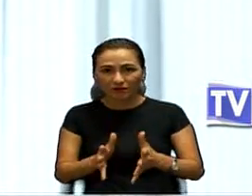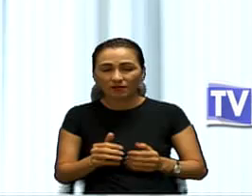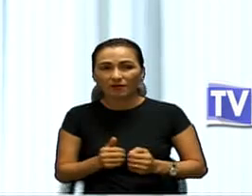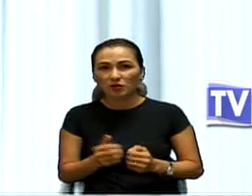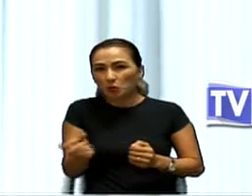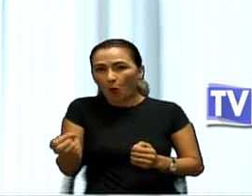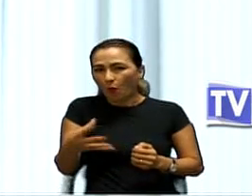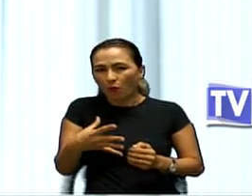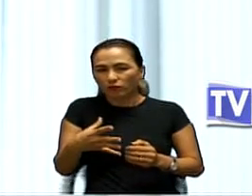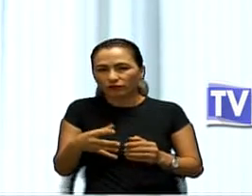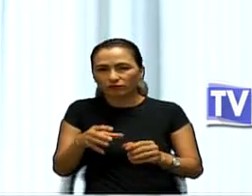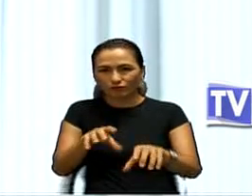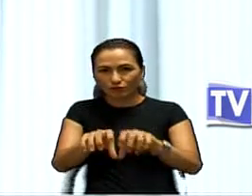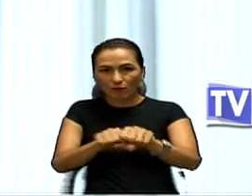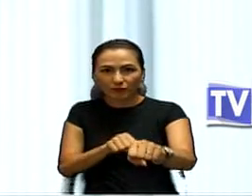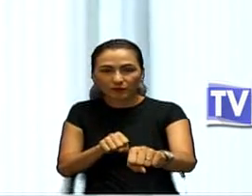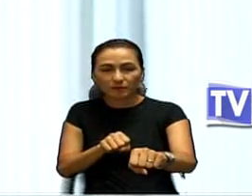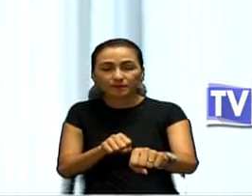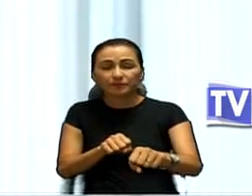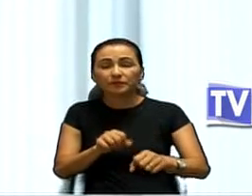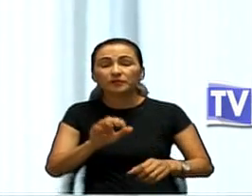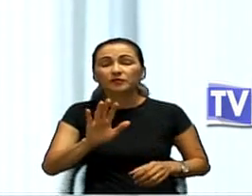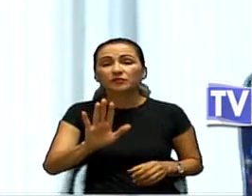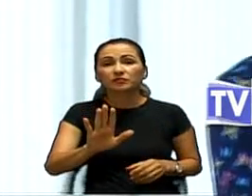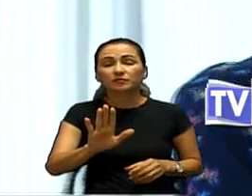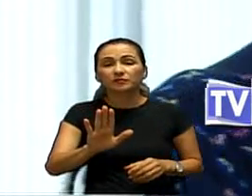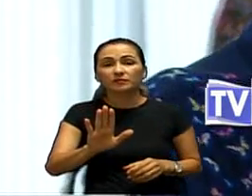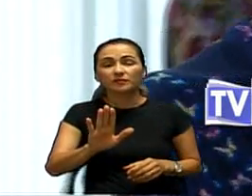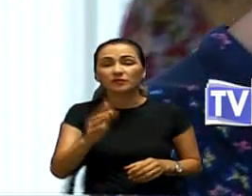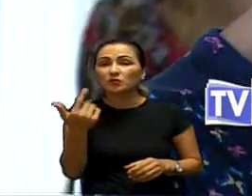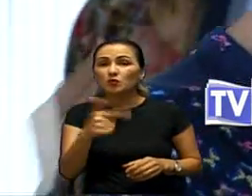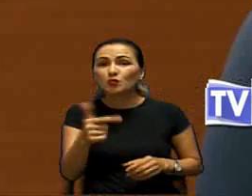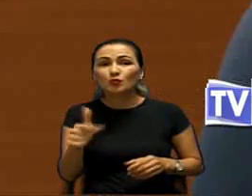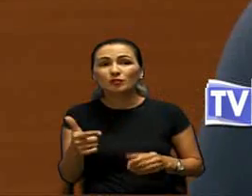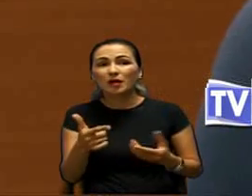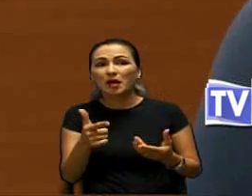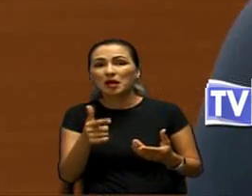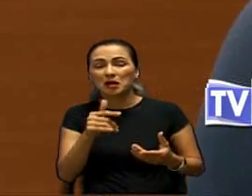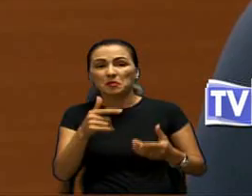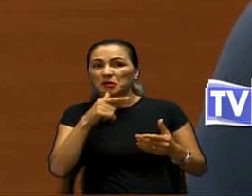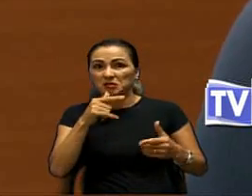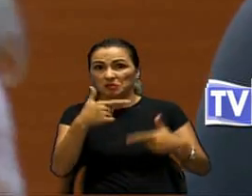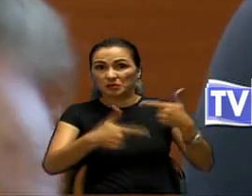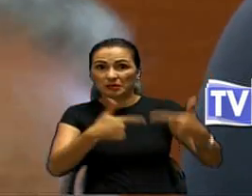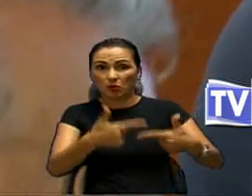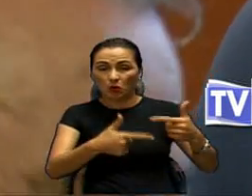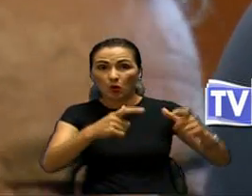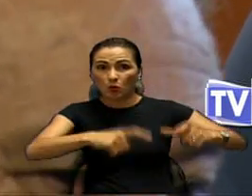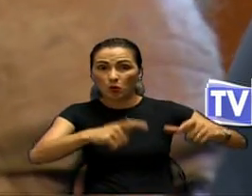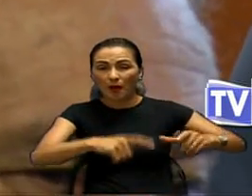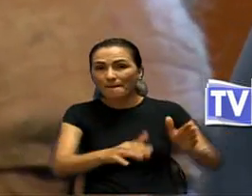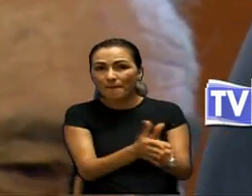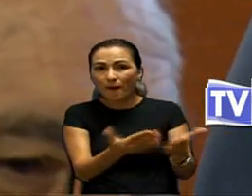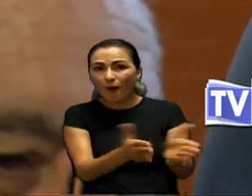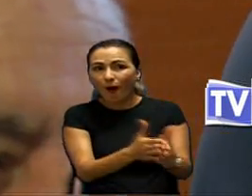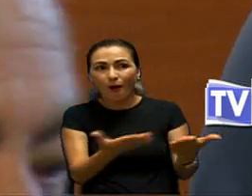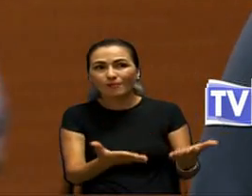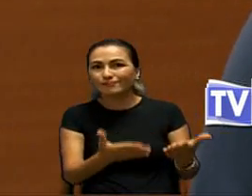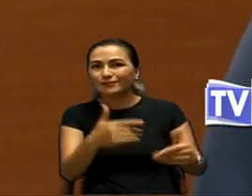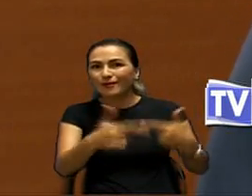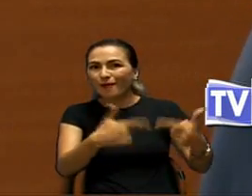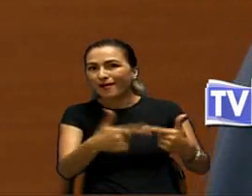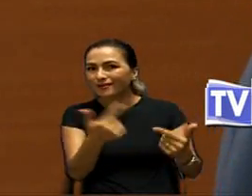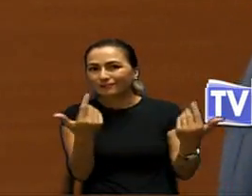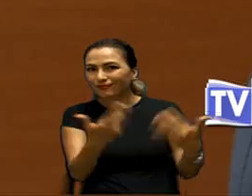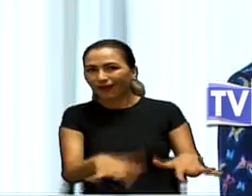né? Então, a gente tem que ter um olhar... Esses já são formados. São PSF, na são verdade... São os formados